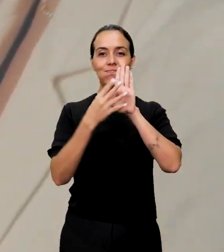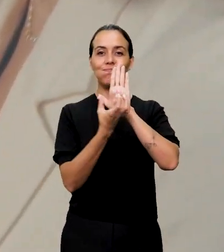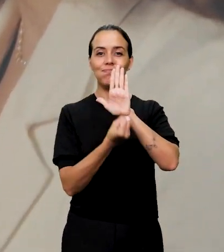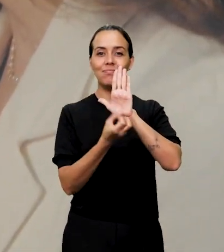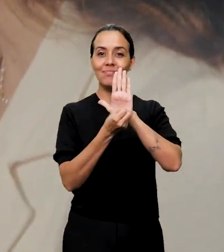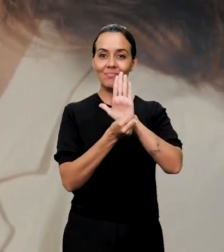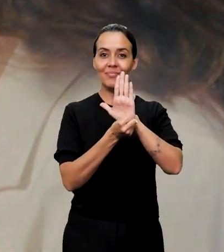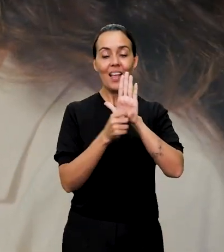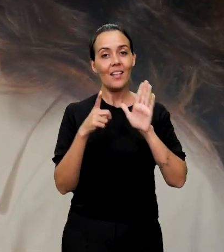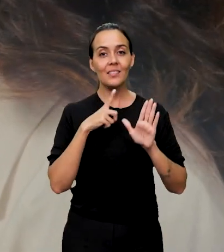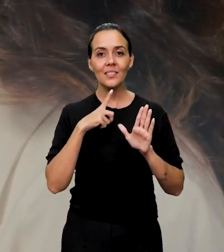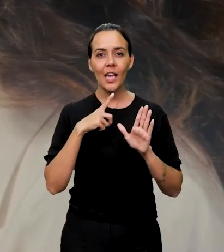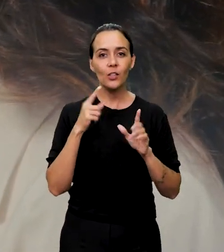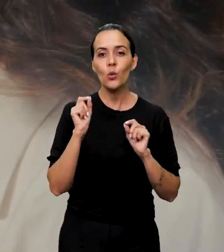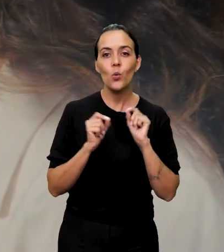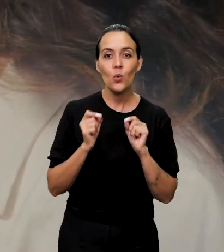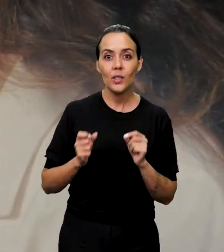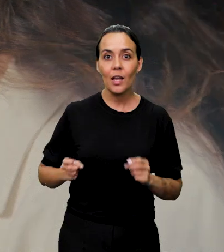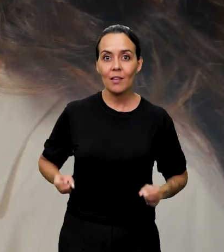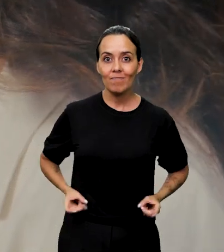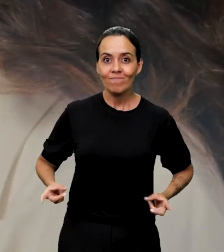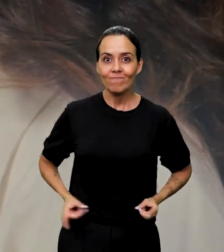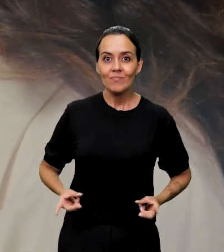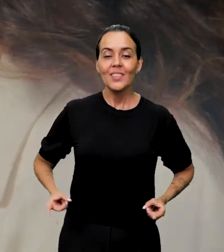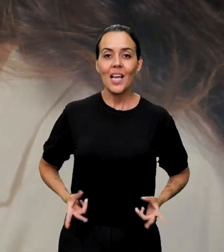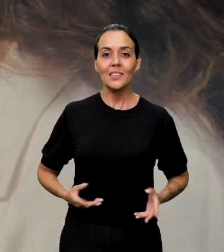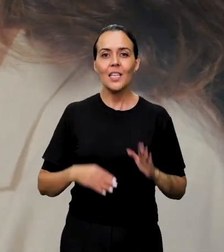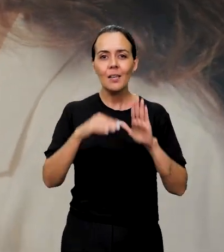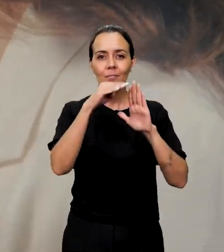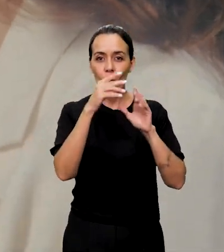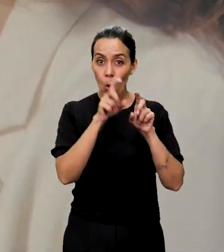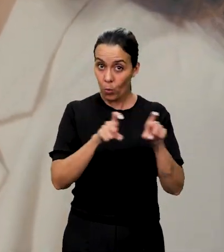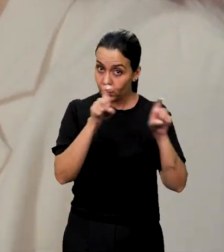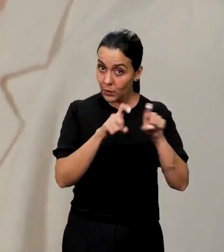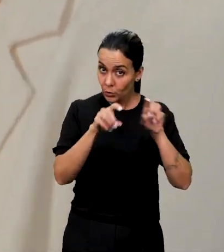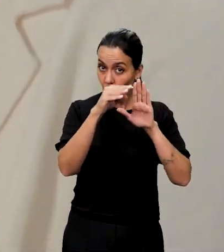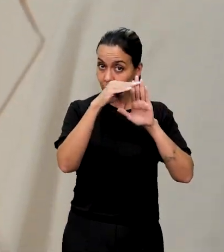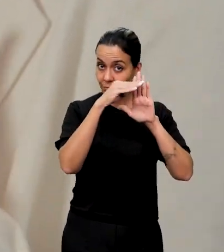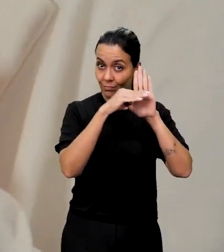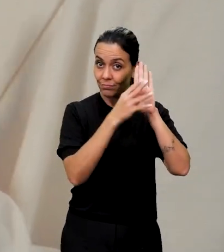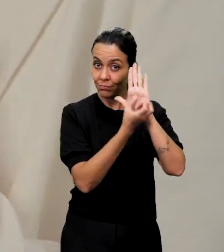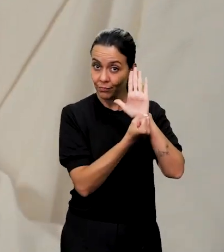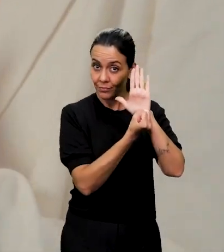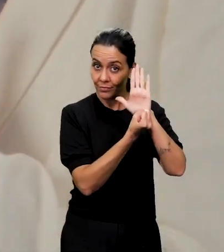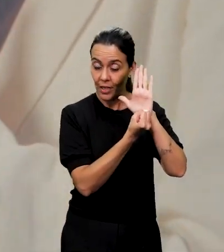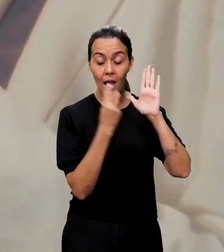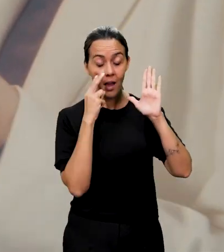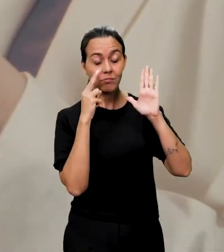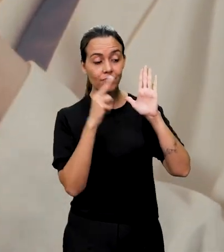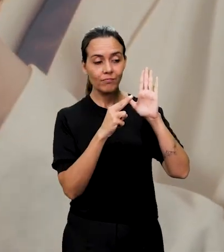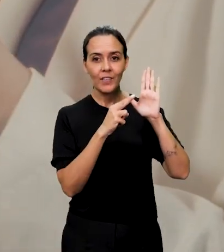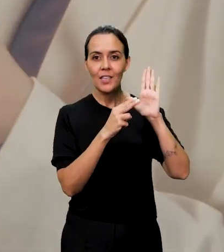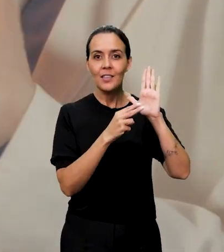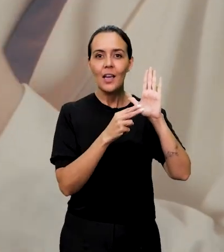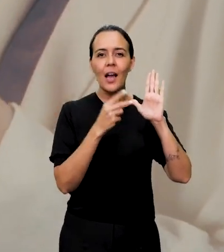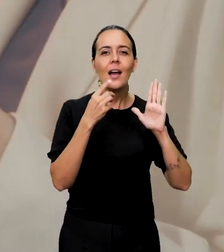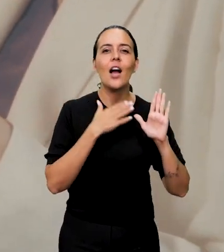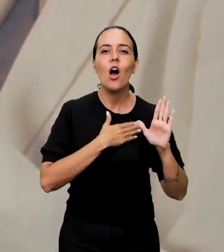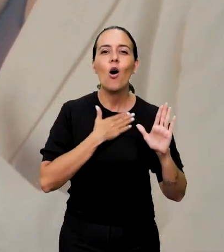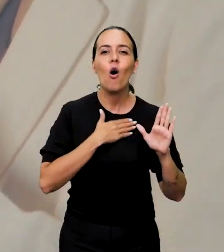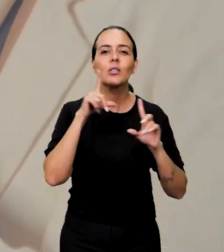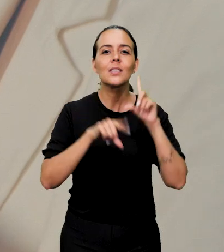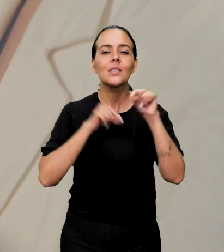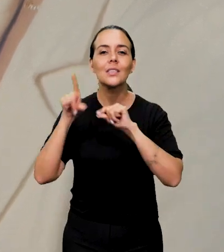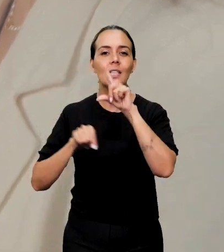algoritmização do que a gente consome, ou do que o jovem consome, do que, na verdade, todo mundo. A gente está falando do jovem simplesmente porque a gente fez esse